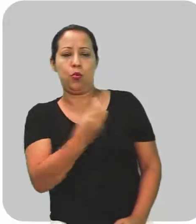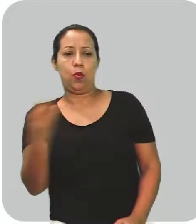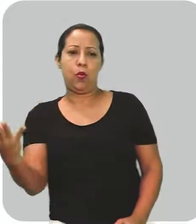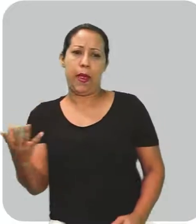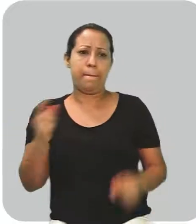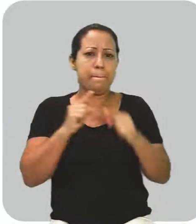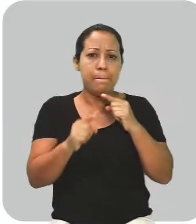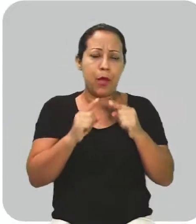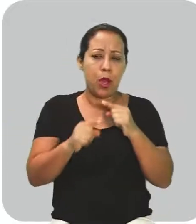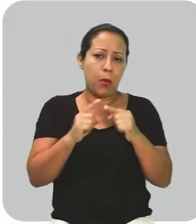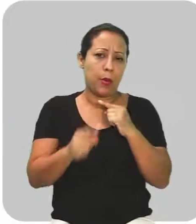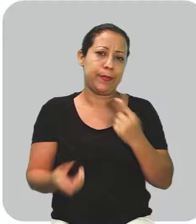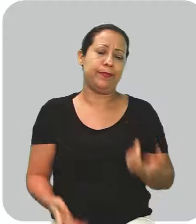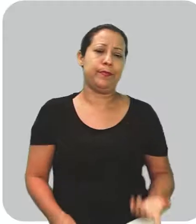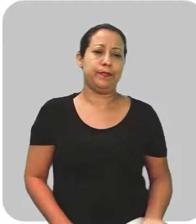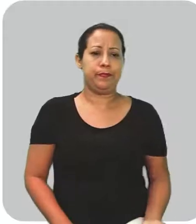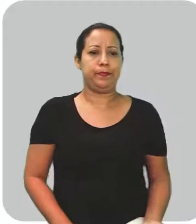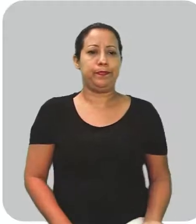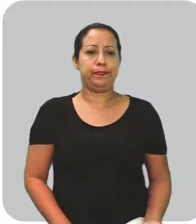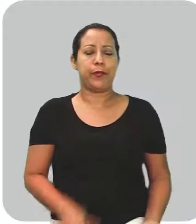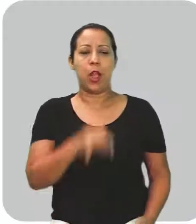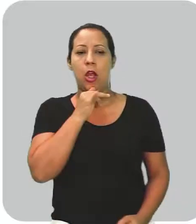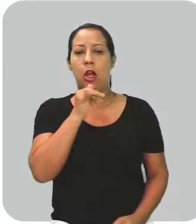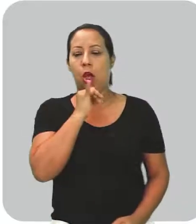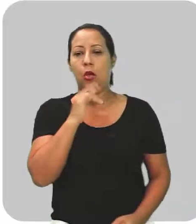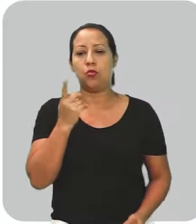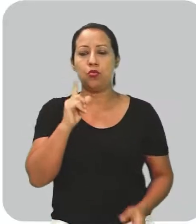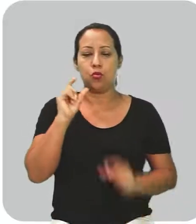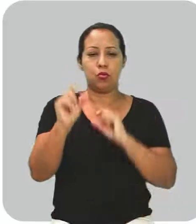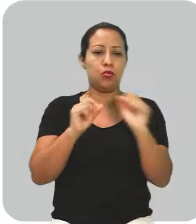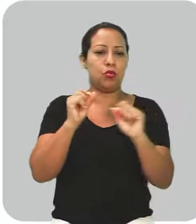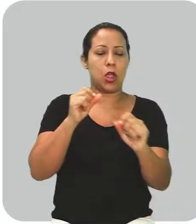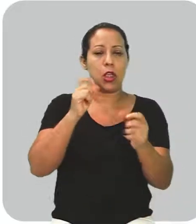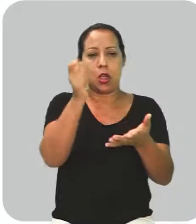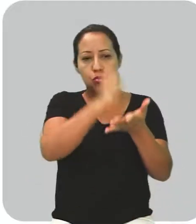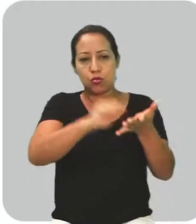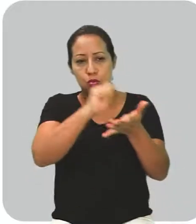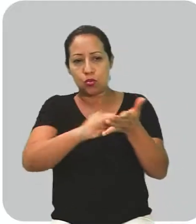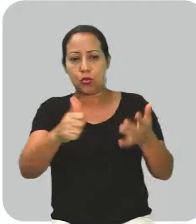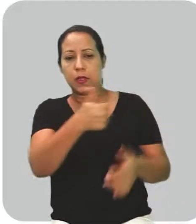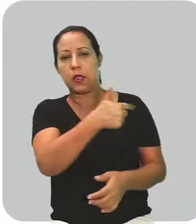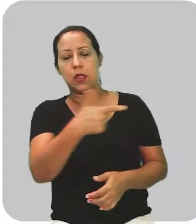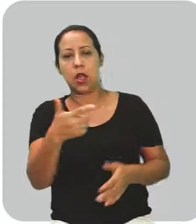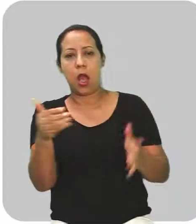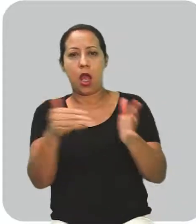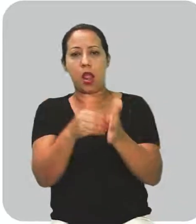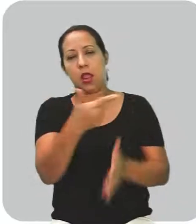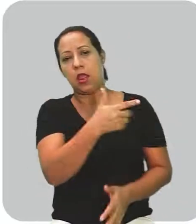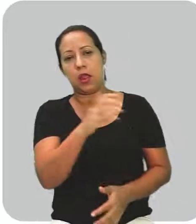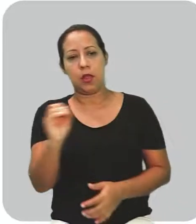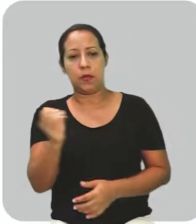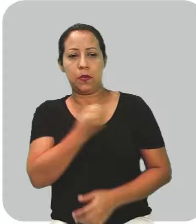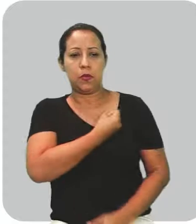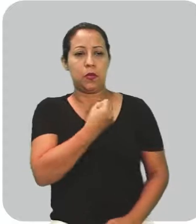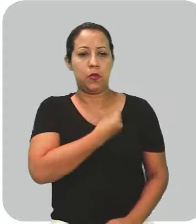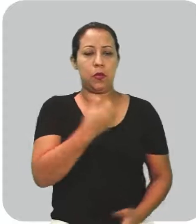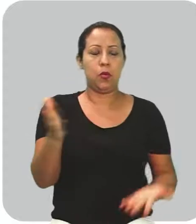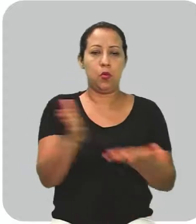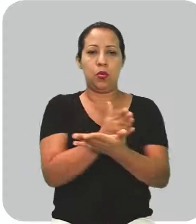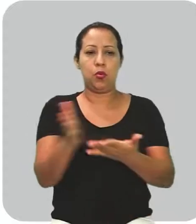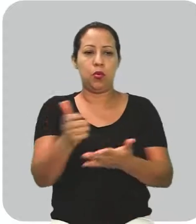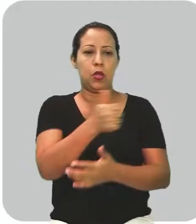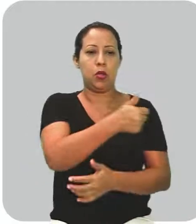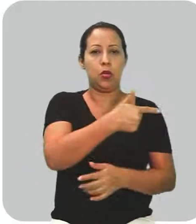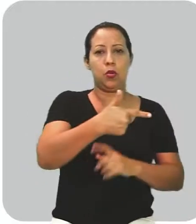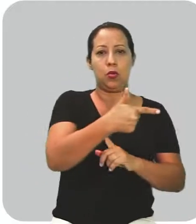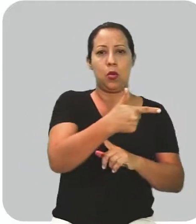também. Por exemplo, se você for escrever de 12 a 20, entre os números, os numerais 12